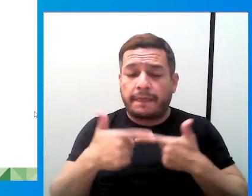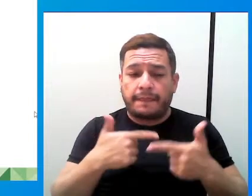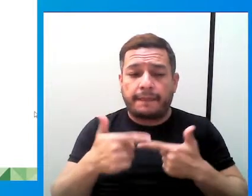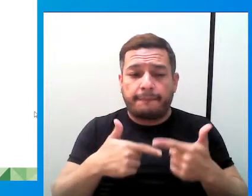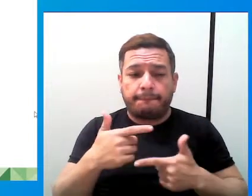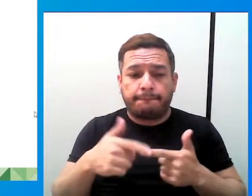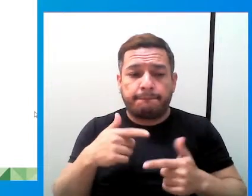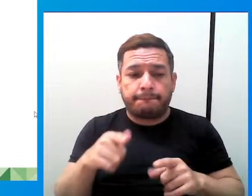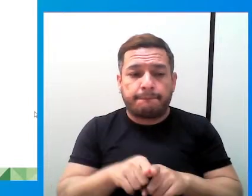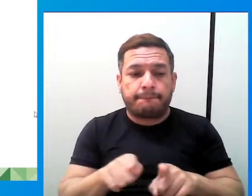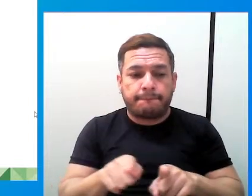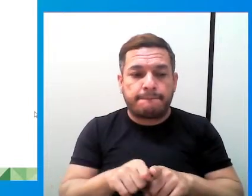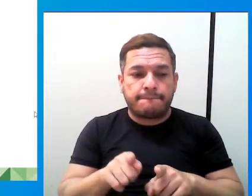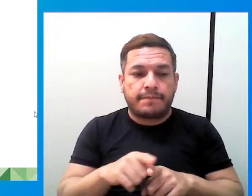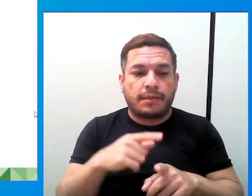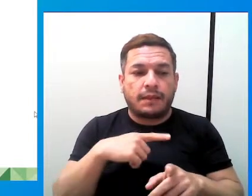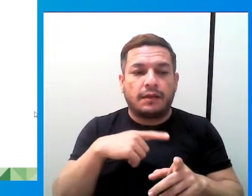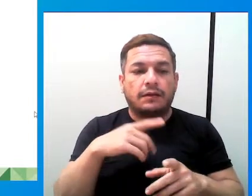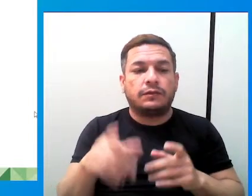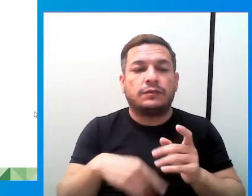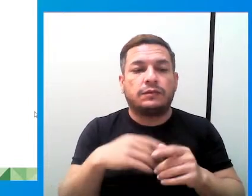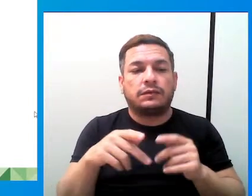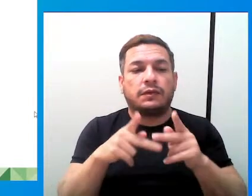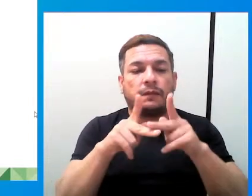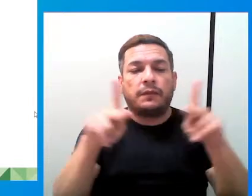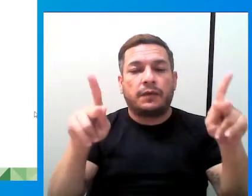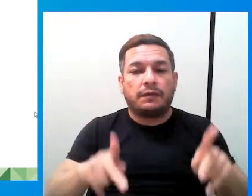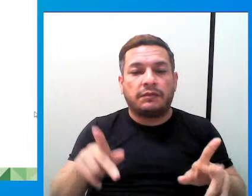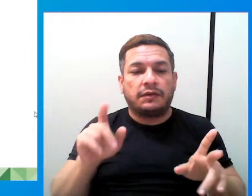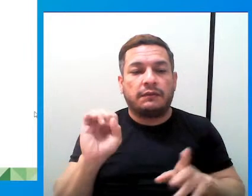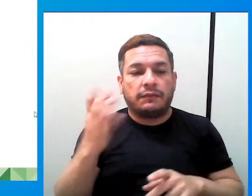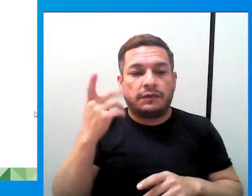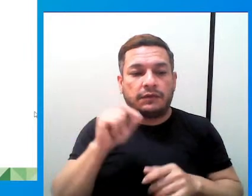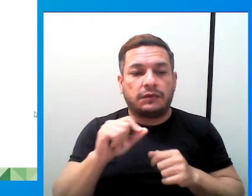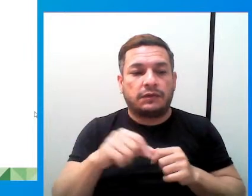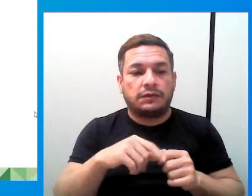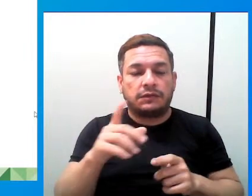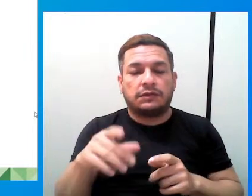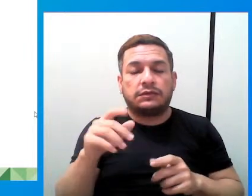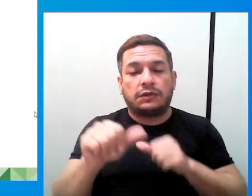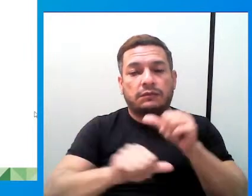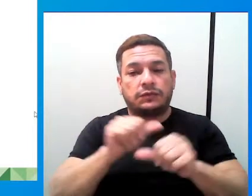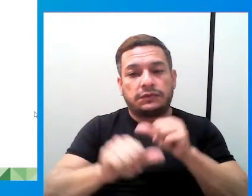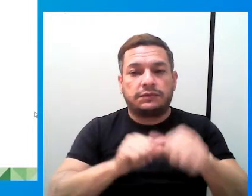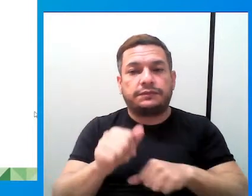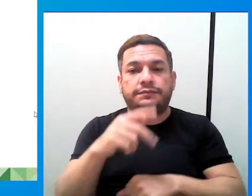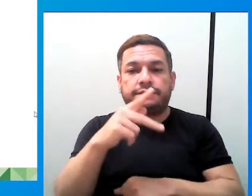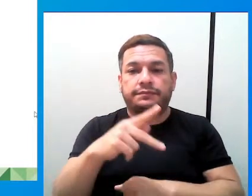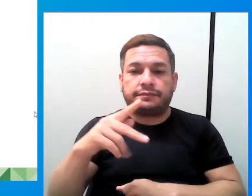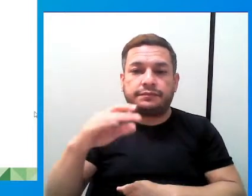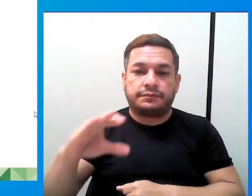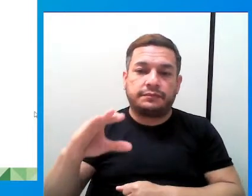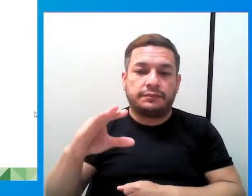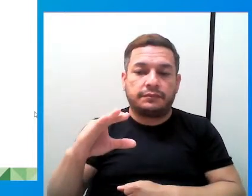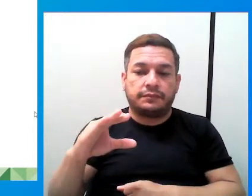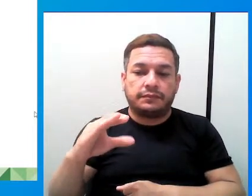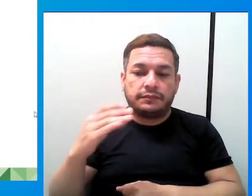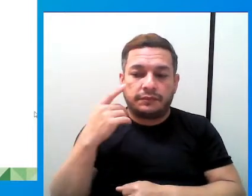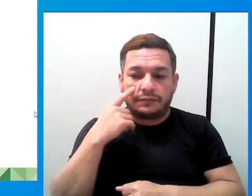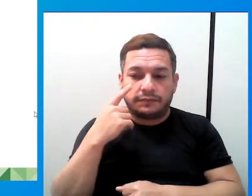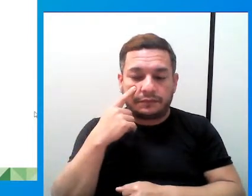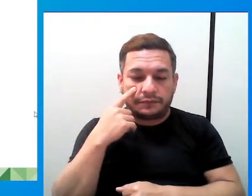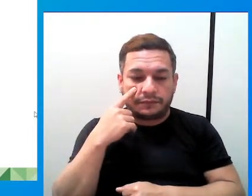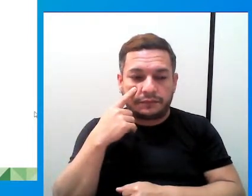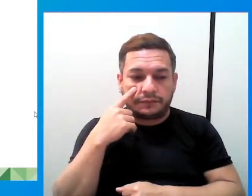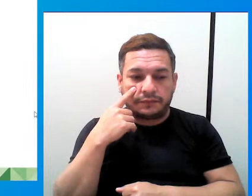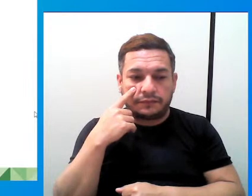e minimizar muitos problemas que poderiam surgir a partir da ideia da atualização dos PPCs. Customizar o sistema que temos, aqui